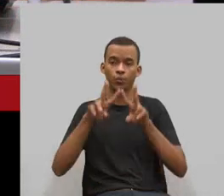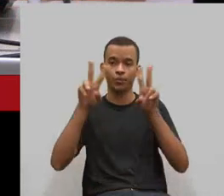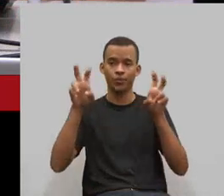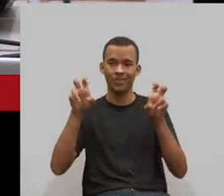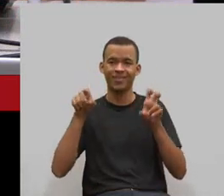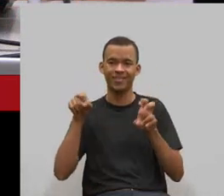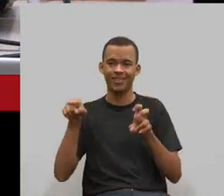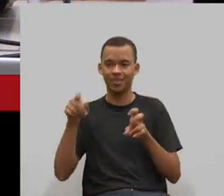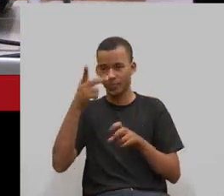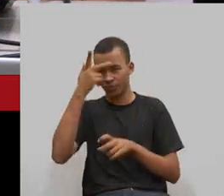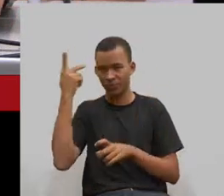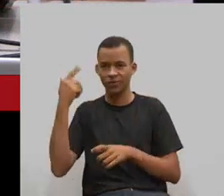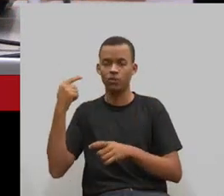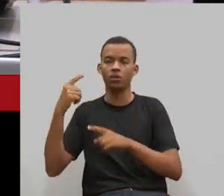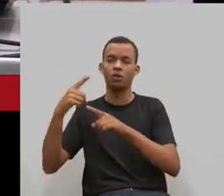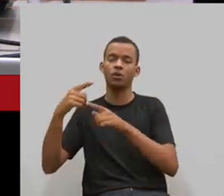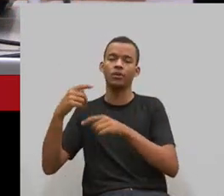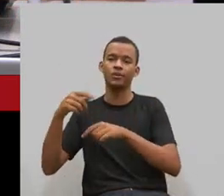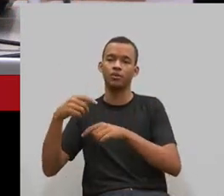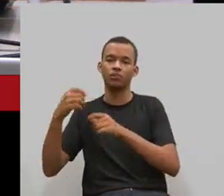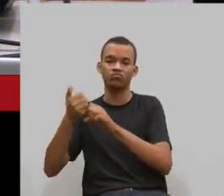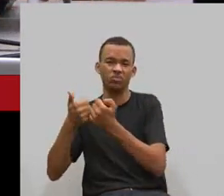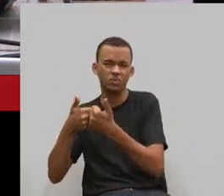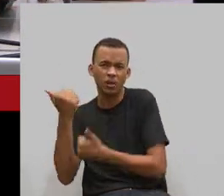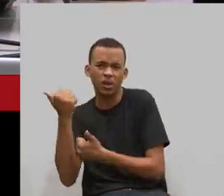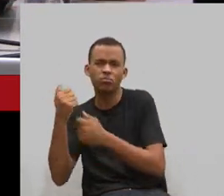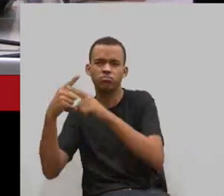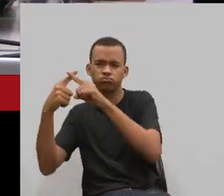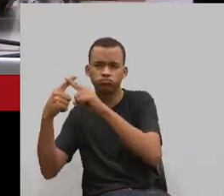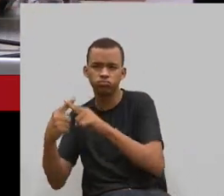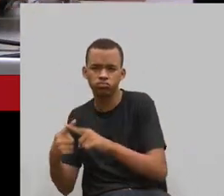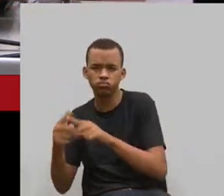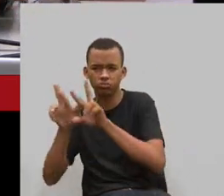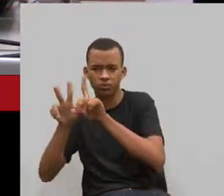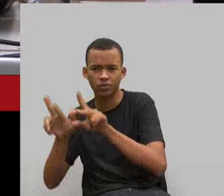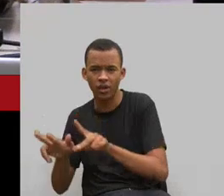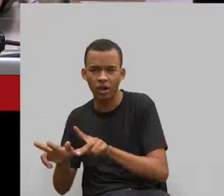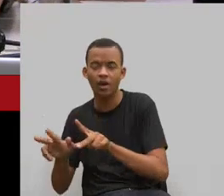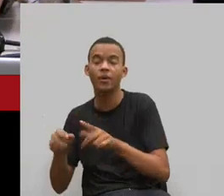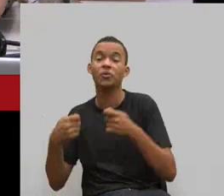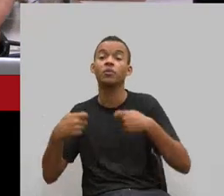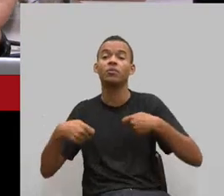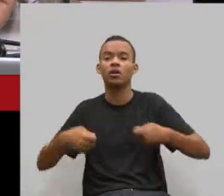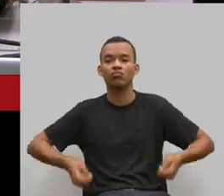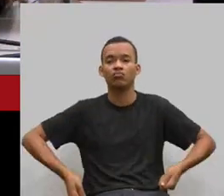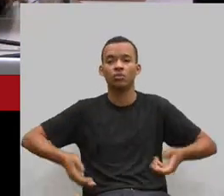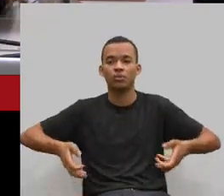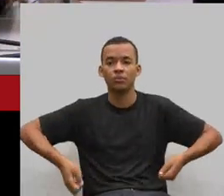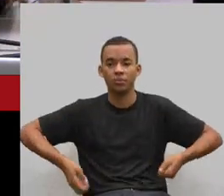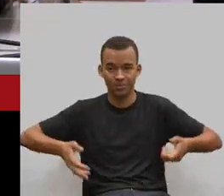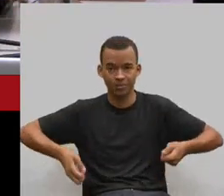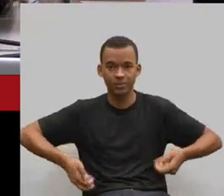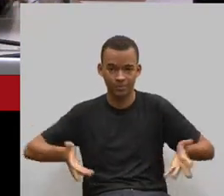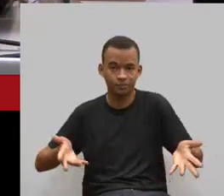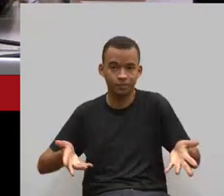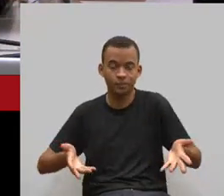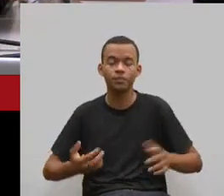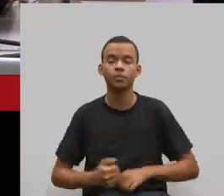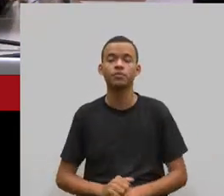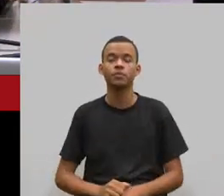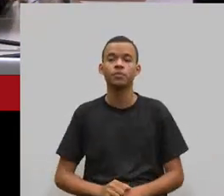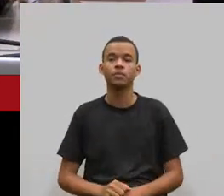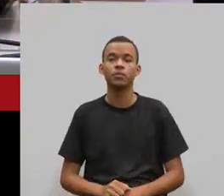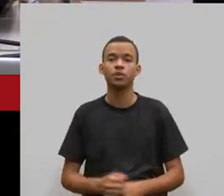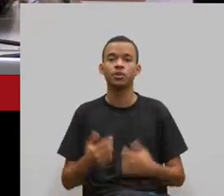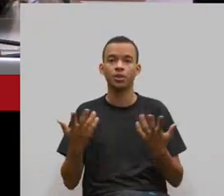atletas vão falar melhor do que eu então a gente tem por exemplo triatletas que que comidade reduzida que a cadeira de rodas